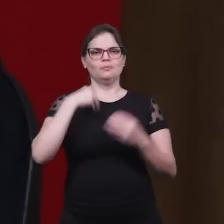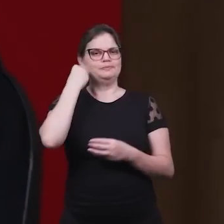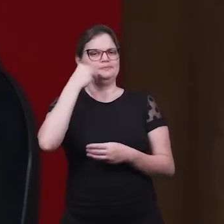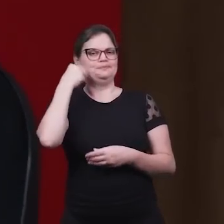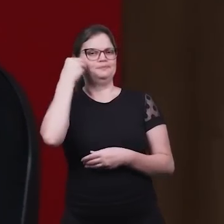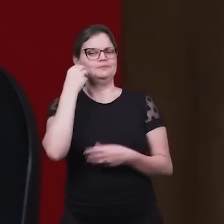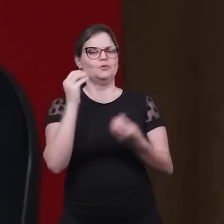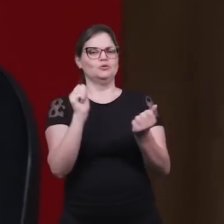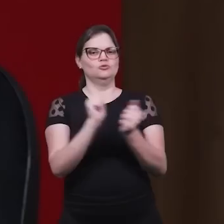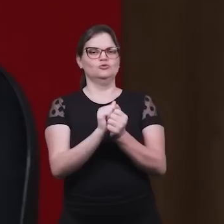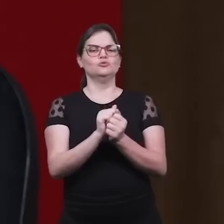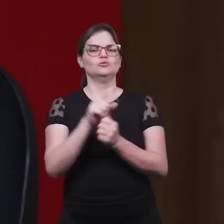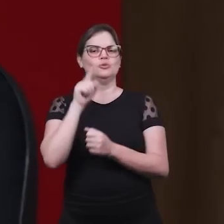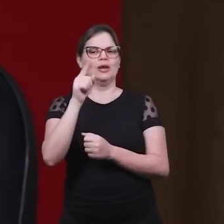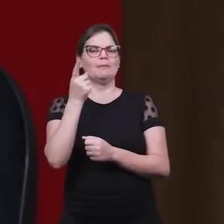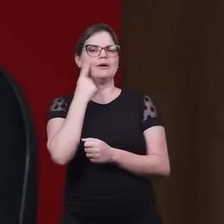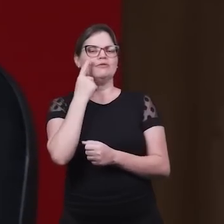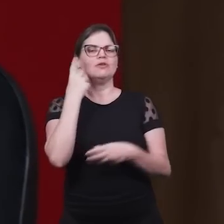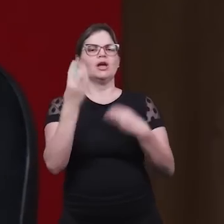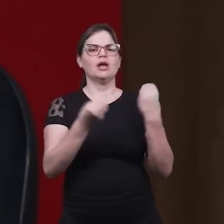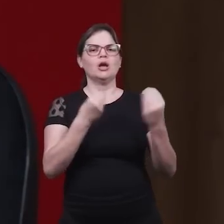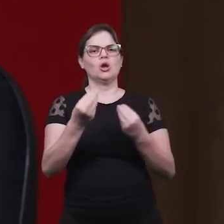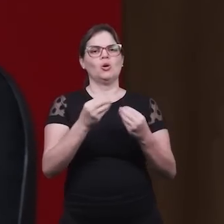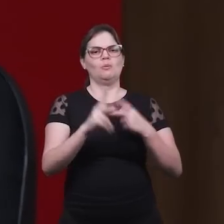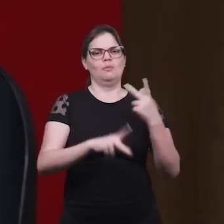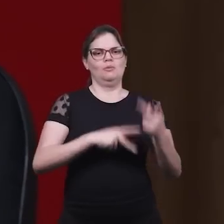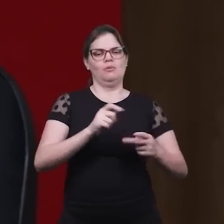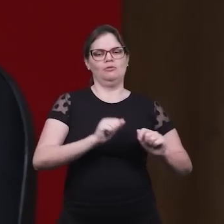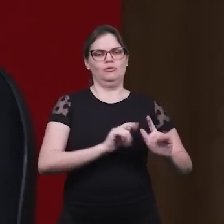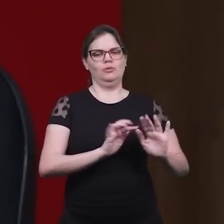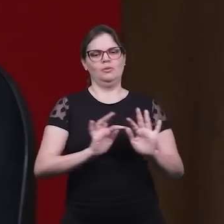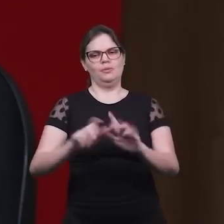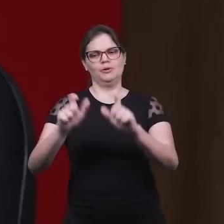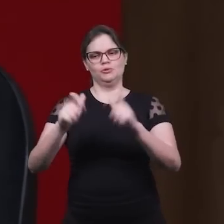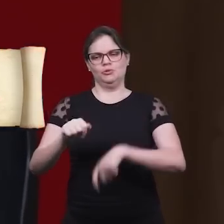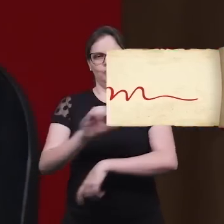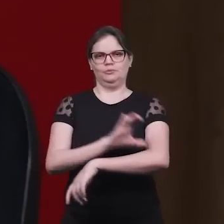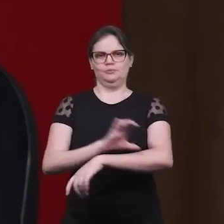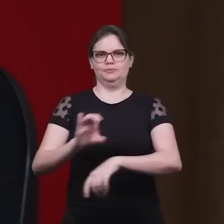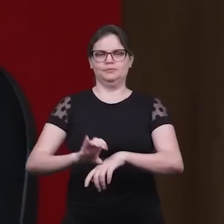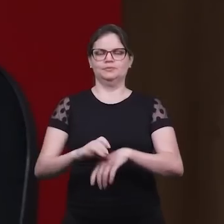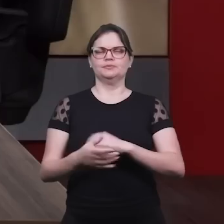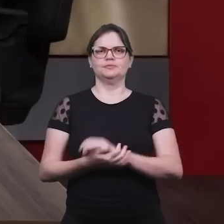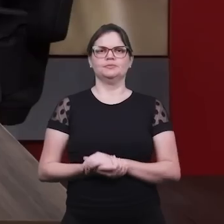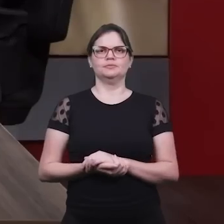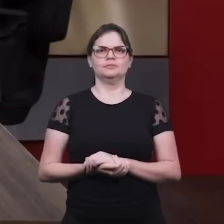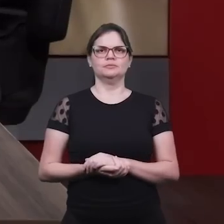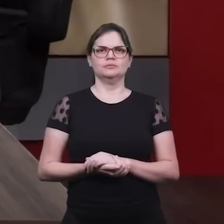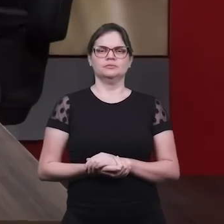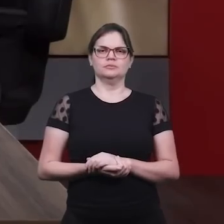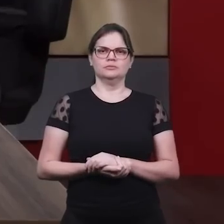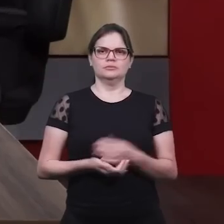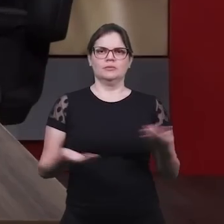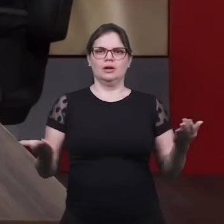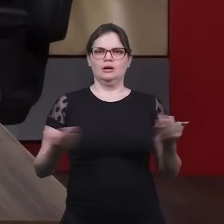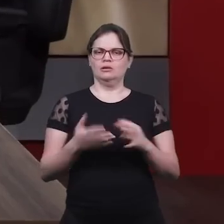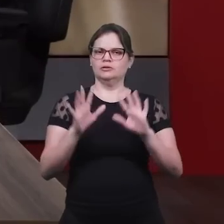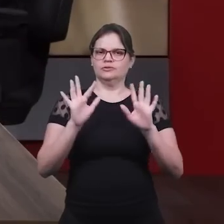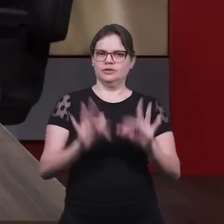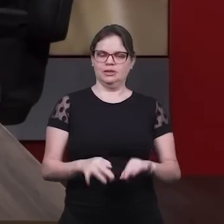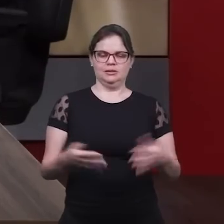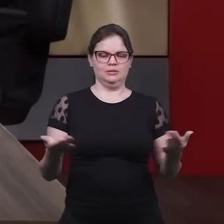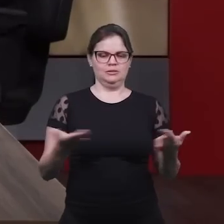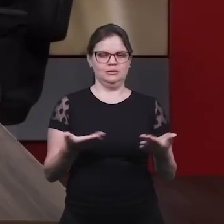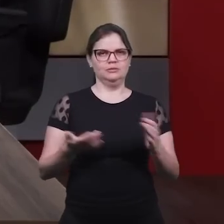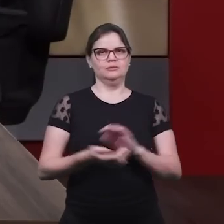povo de Israel para a Terra Prometida, passagem no deserto. Então estamos encerrando